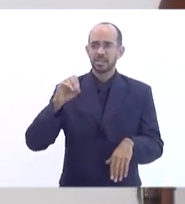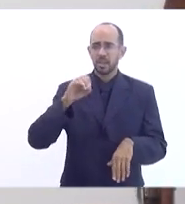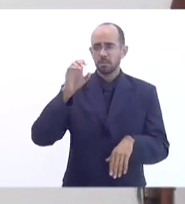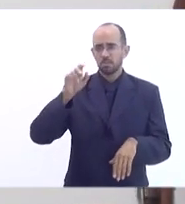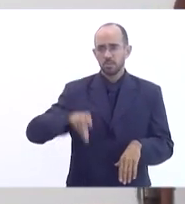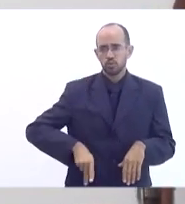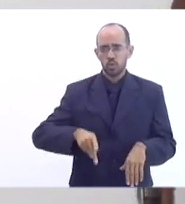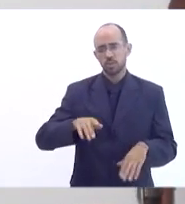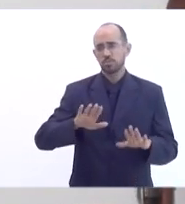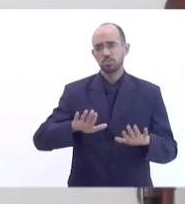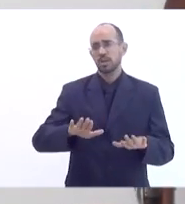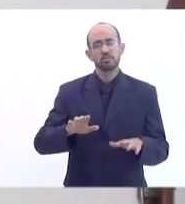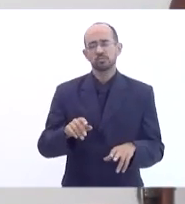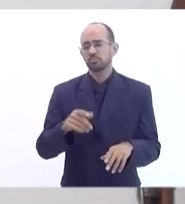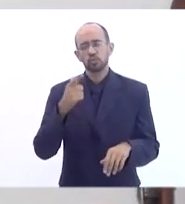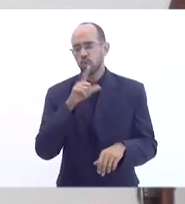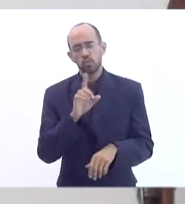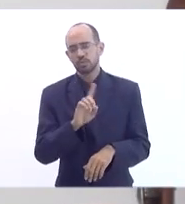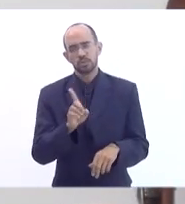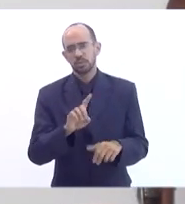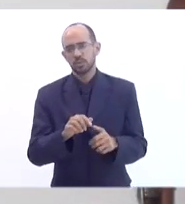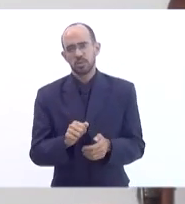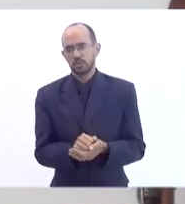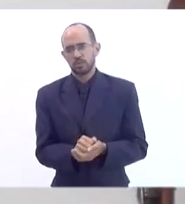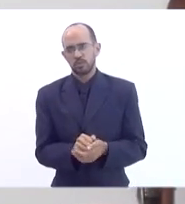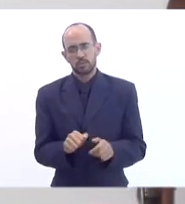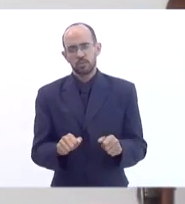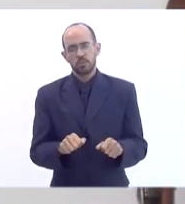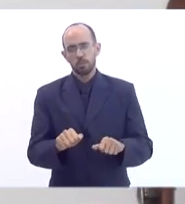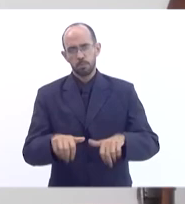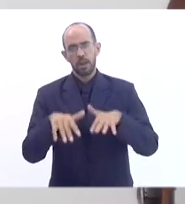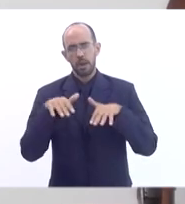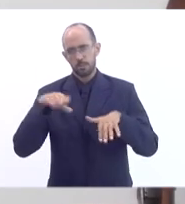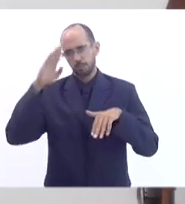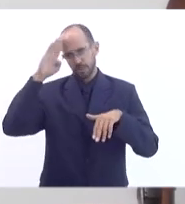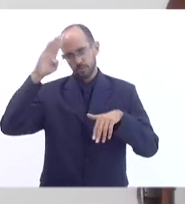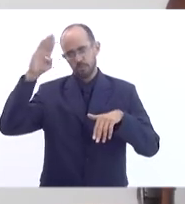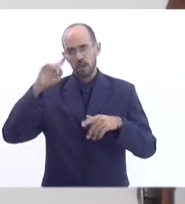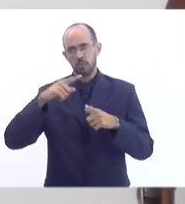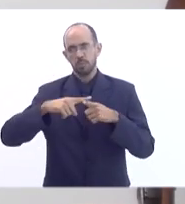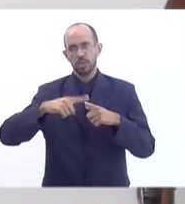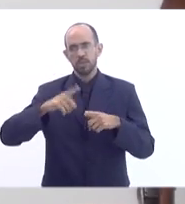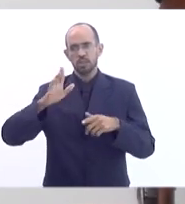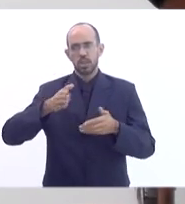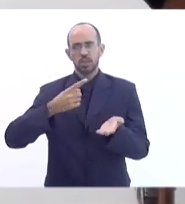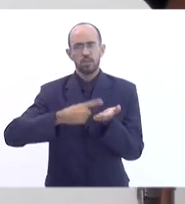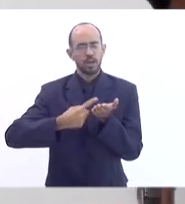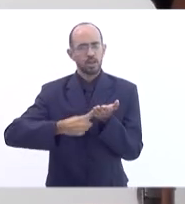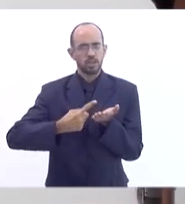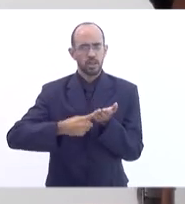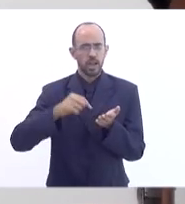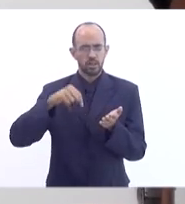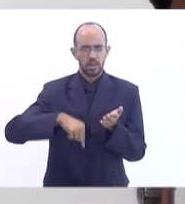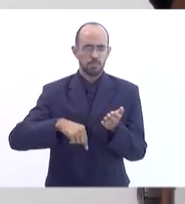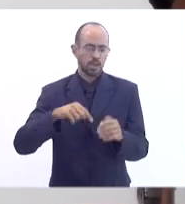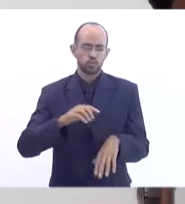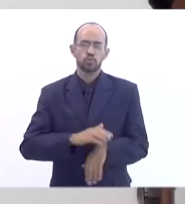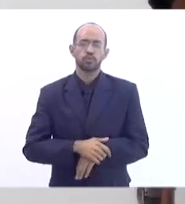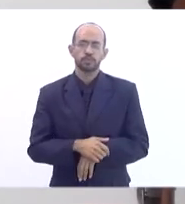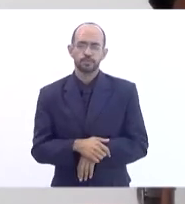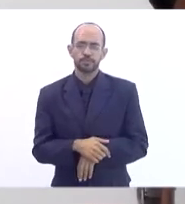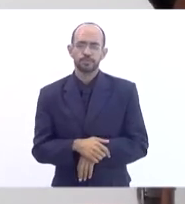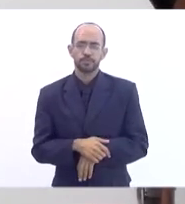mas não deu para no plenário mas não deu para arrumar porque já tinha outras coisas agendadas não é nada agora